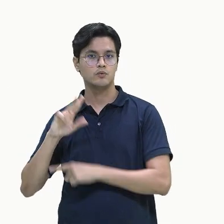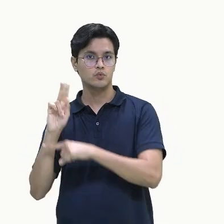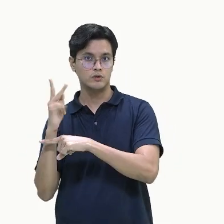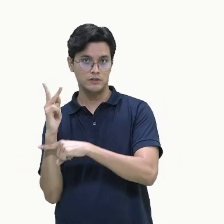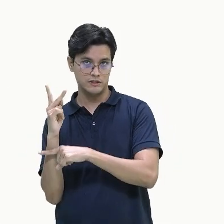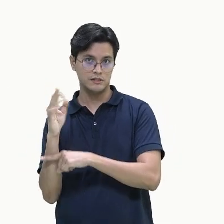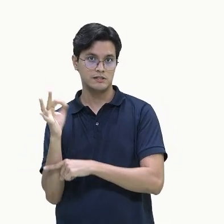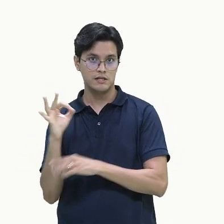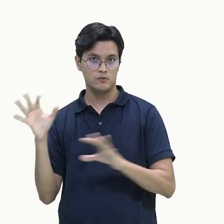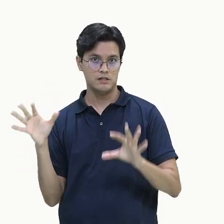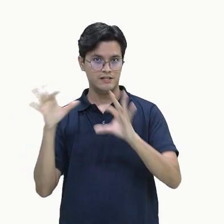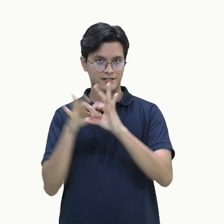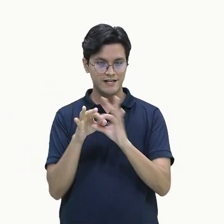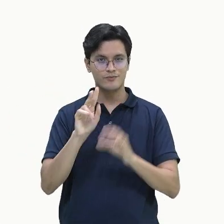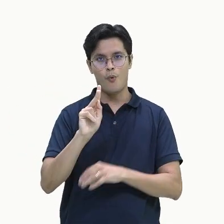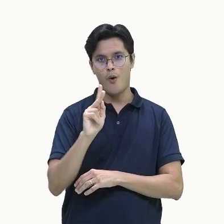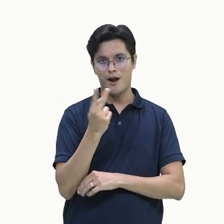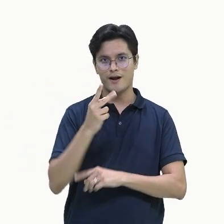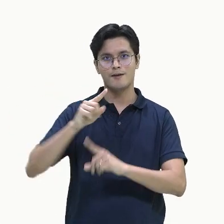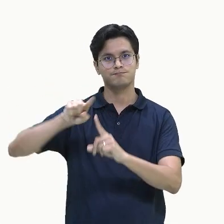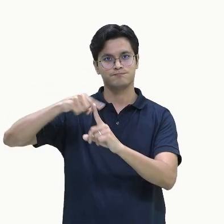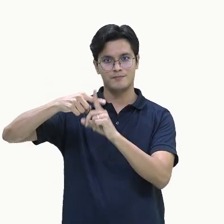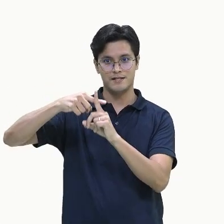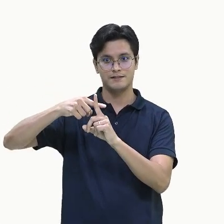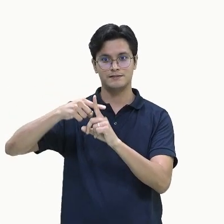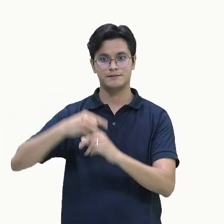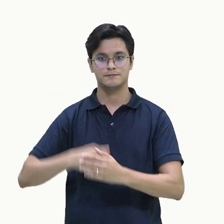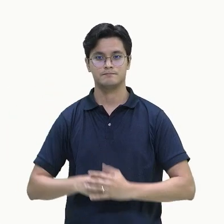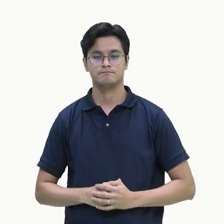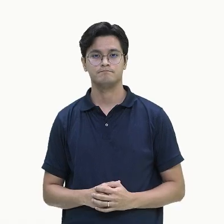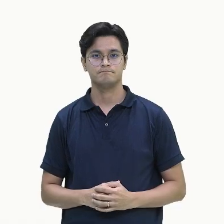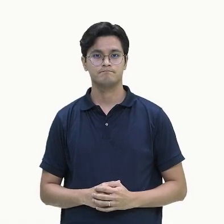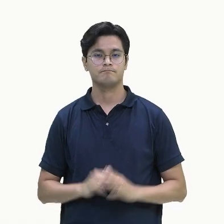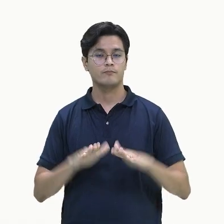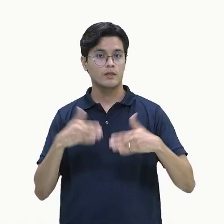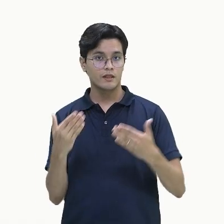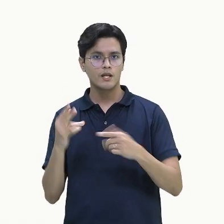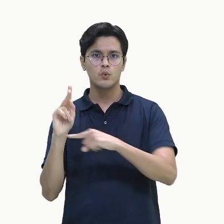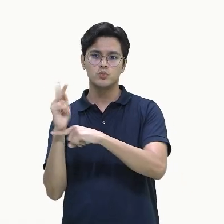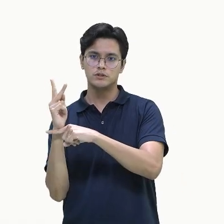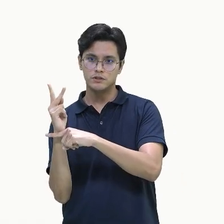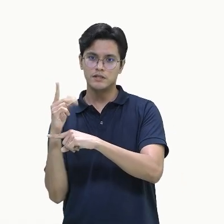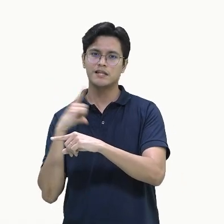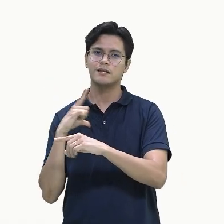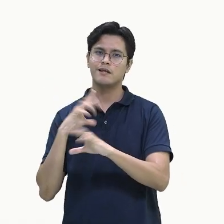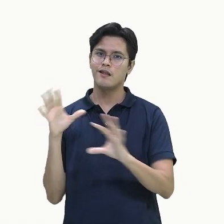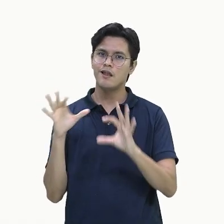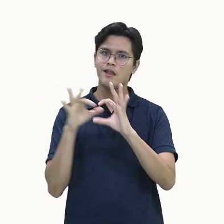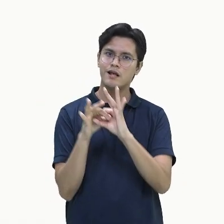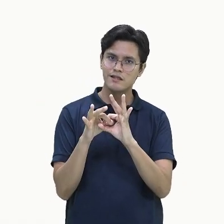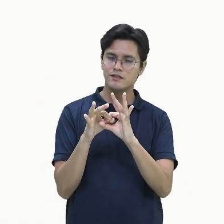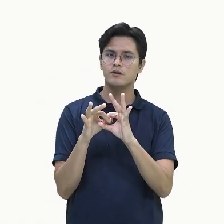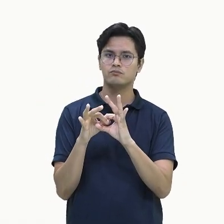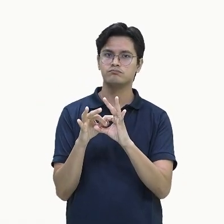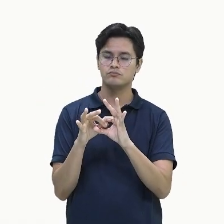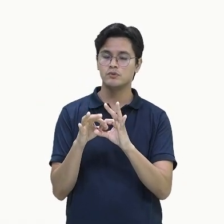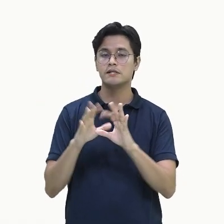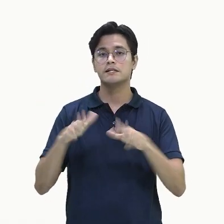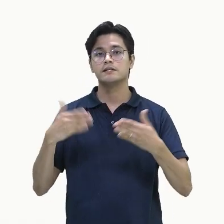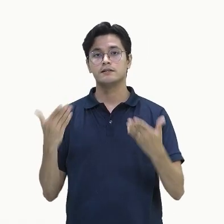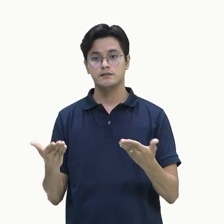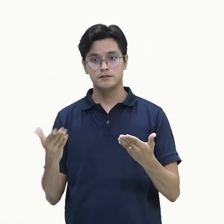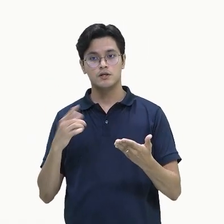o H+, tá? Então aí o nitrogênio faz mais uma ligação. Então ele pode ter essas